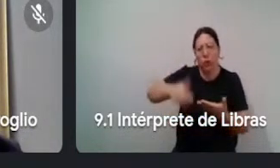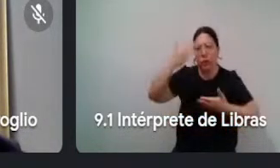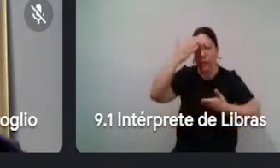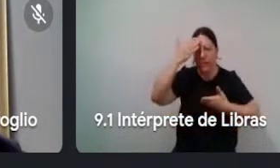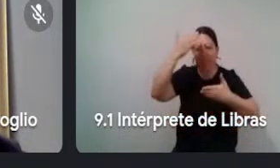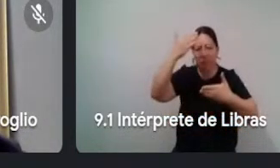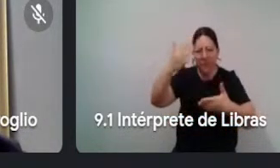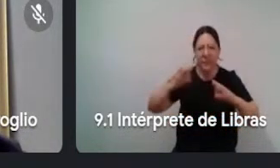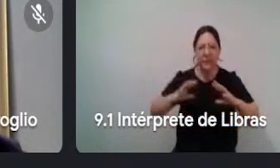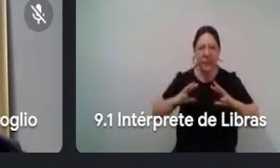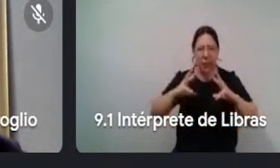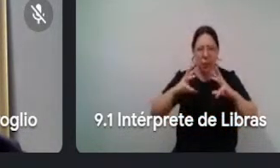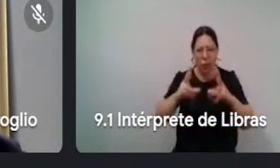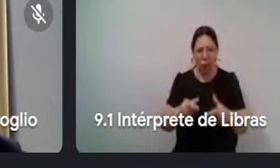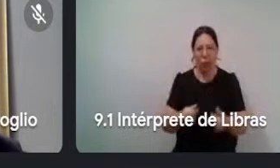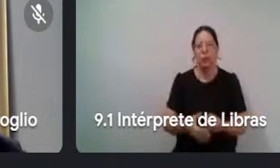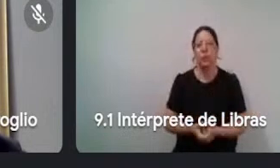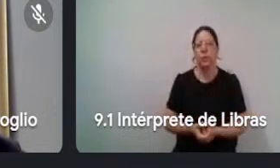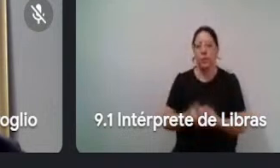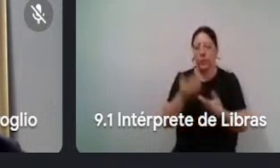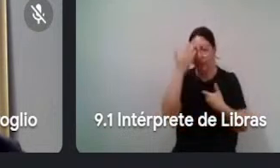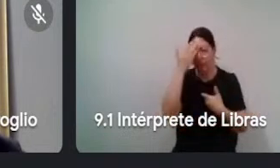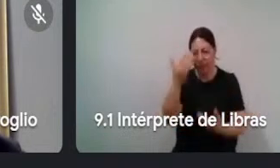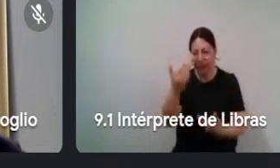Muito obrigado, senhor presidente.